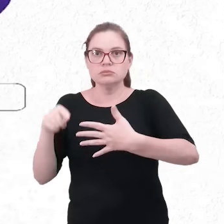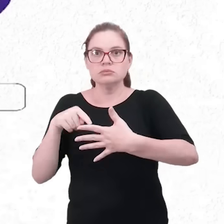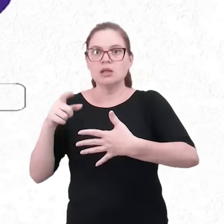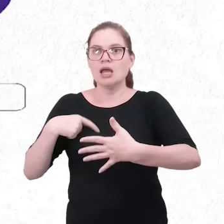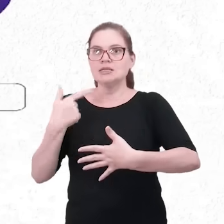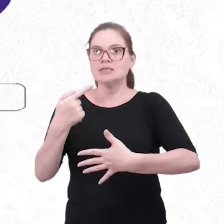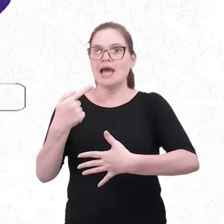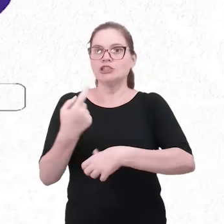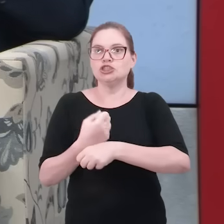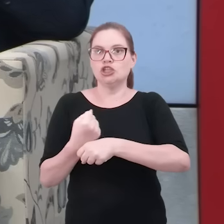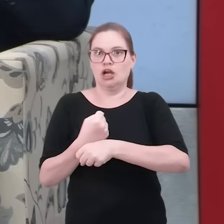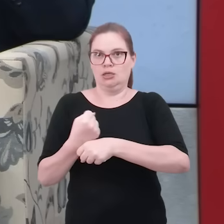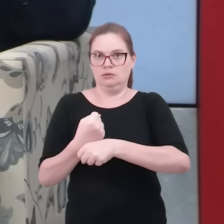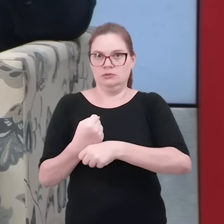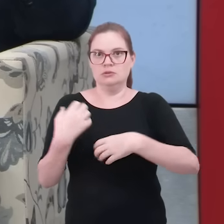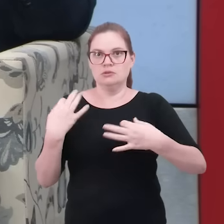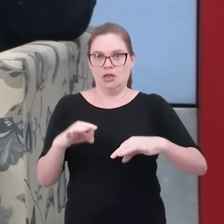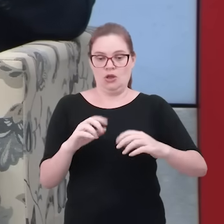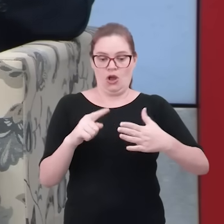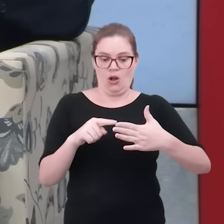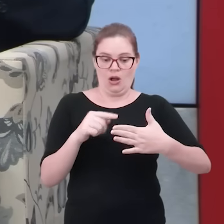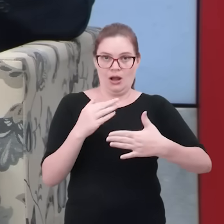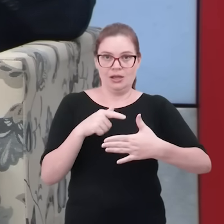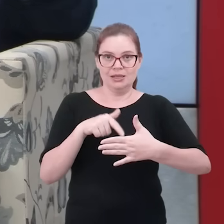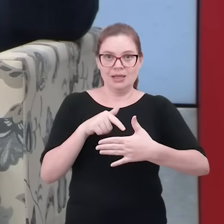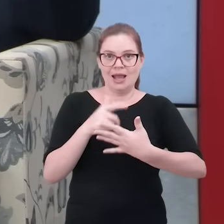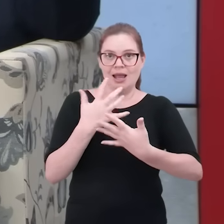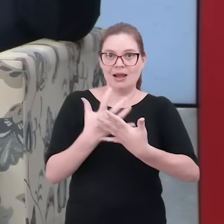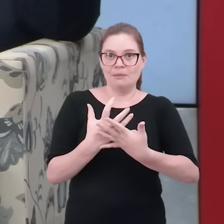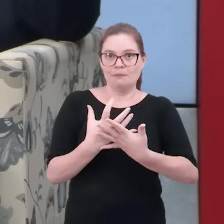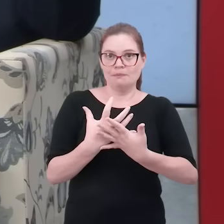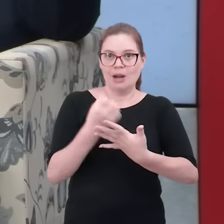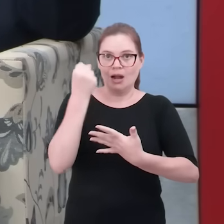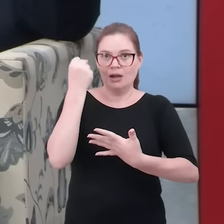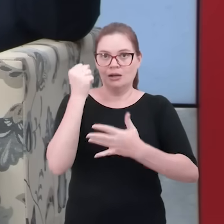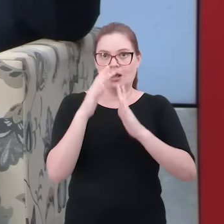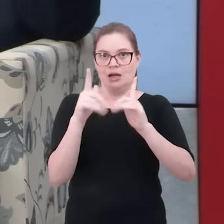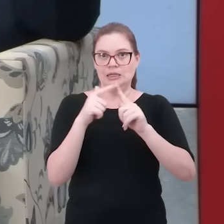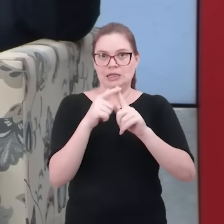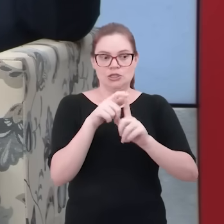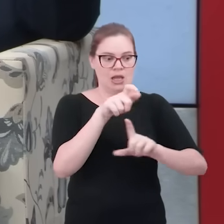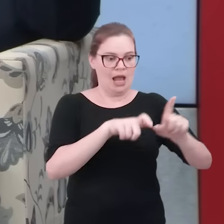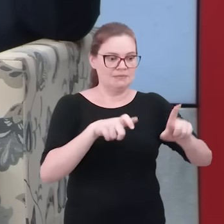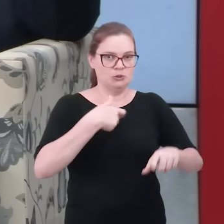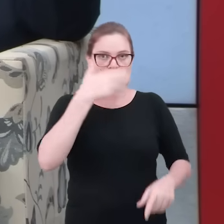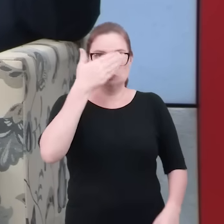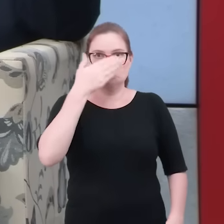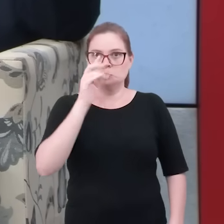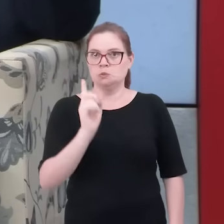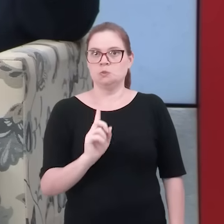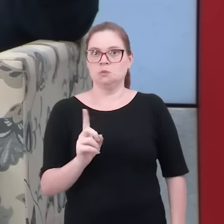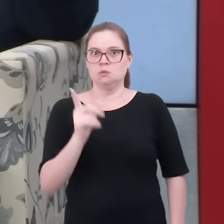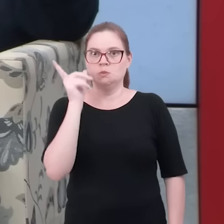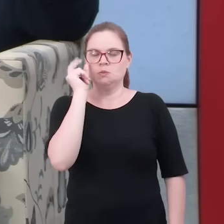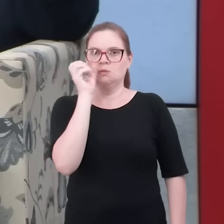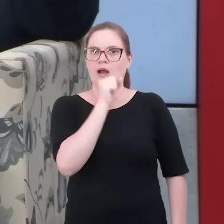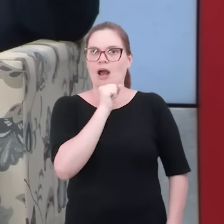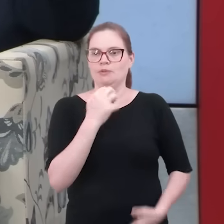é arrebatada. Um evento invisível ao mundo, imperceptível ao mundo.